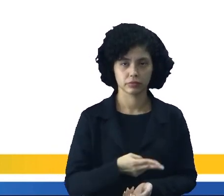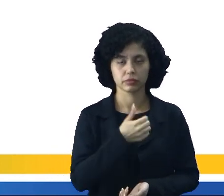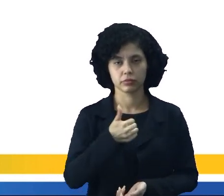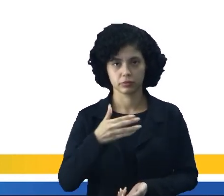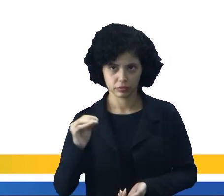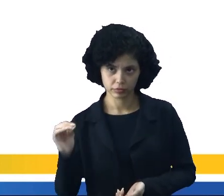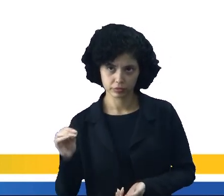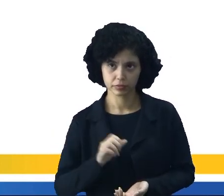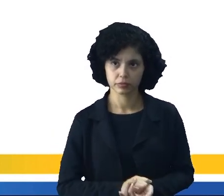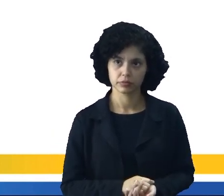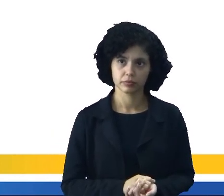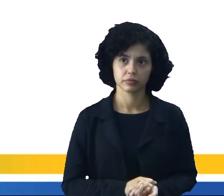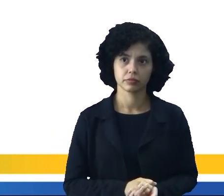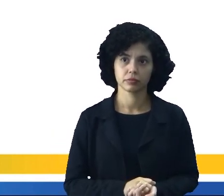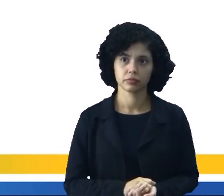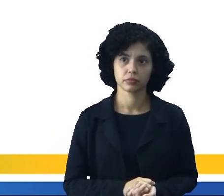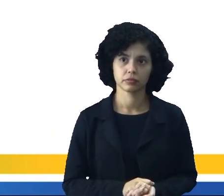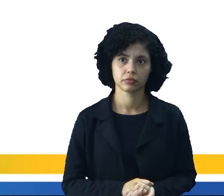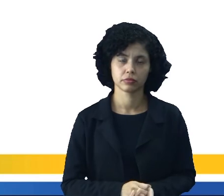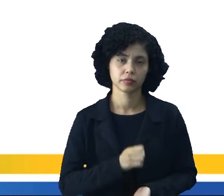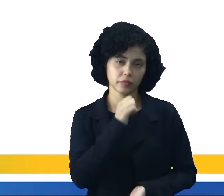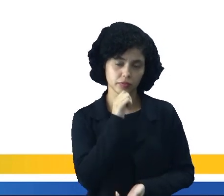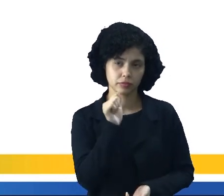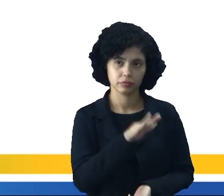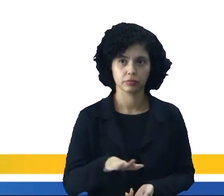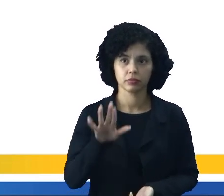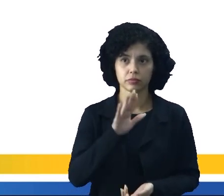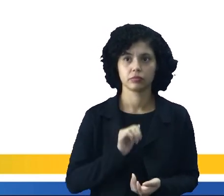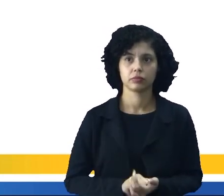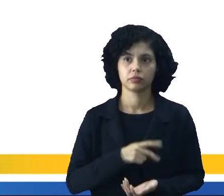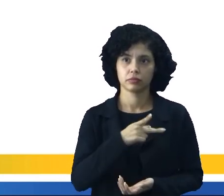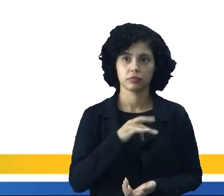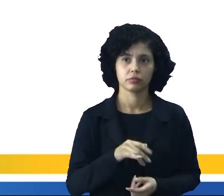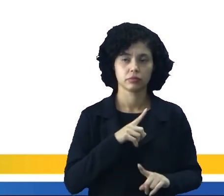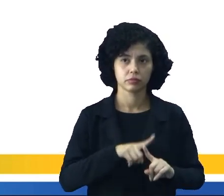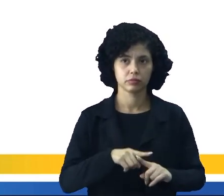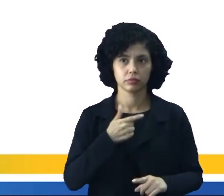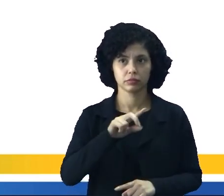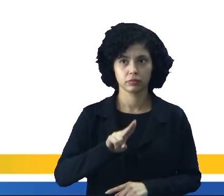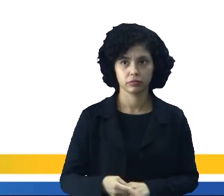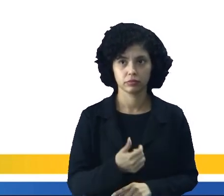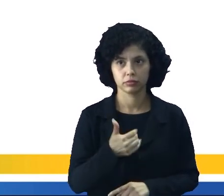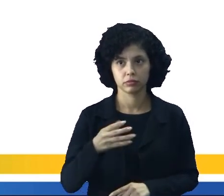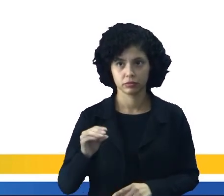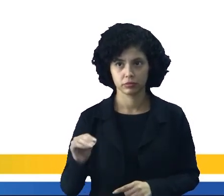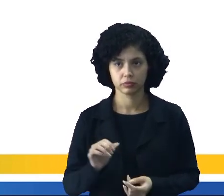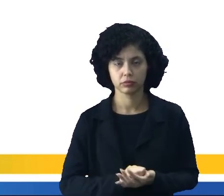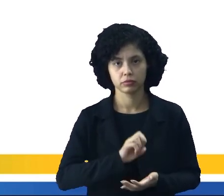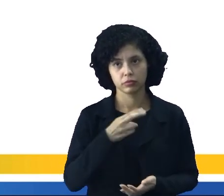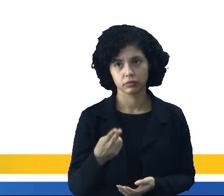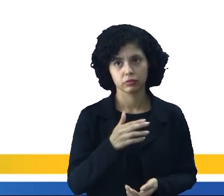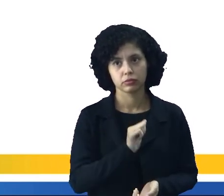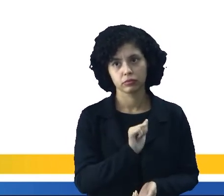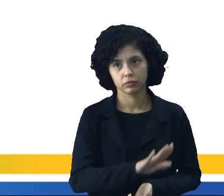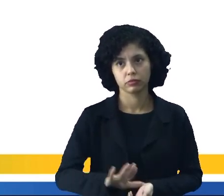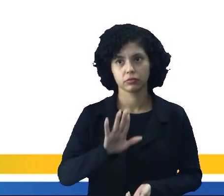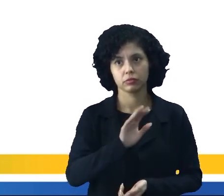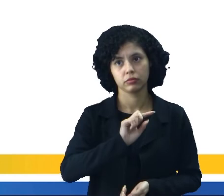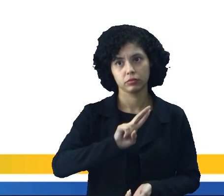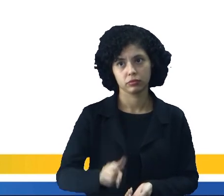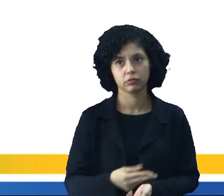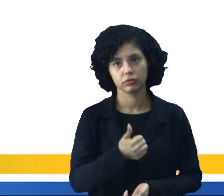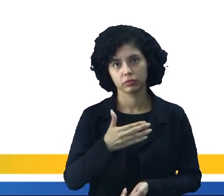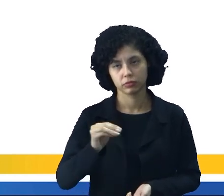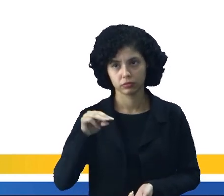a 2100 logo a área é igual a pi vezes 2100 Ou seja a área igual